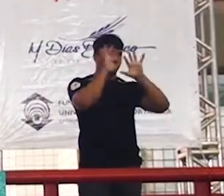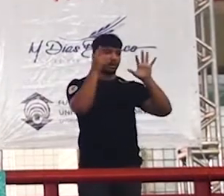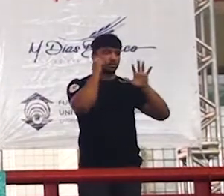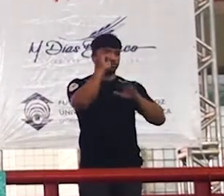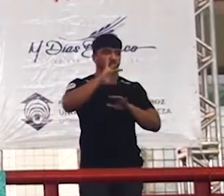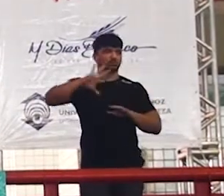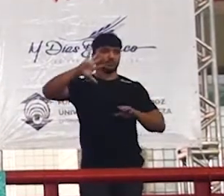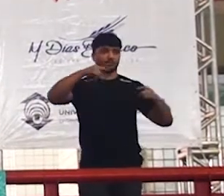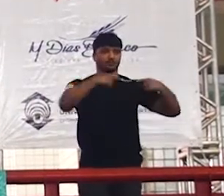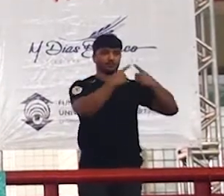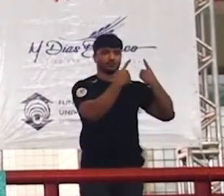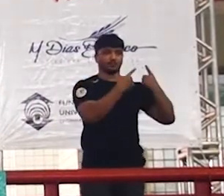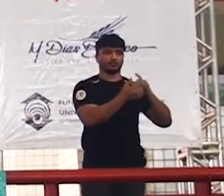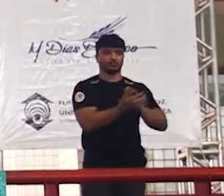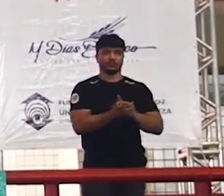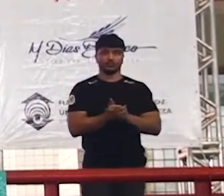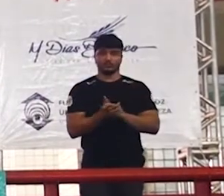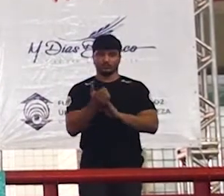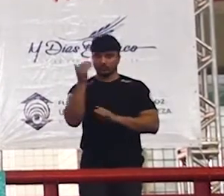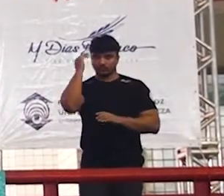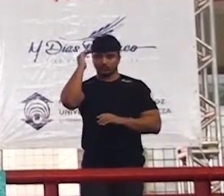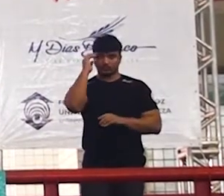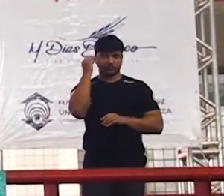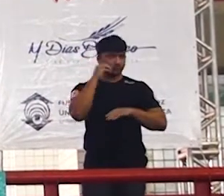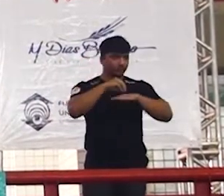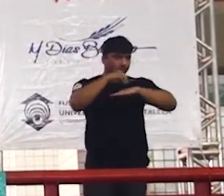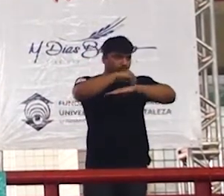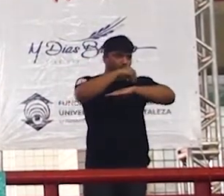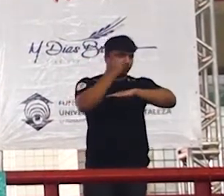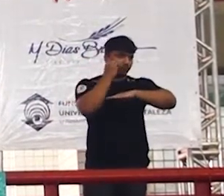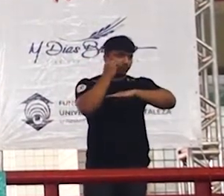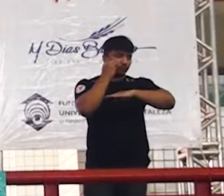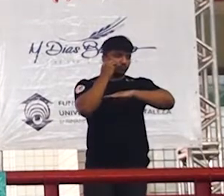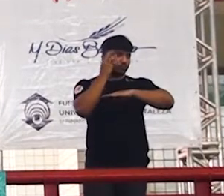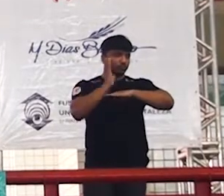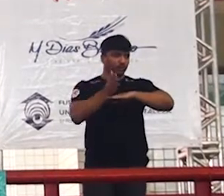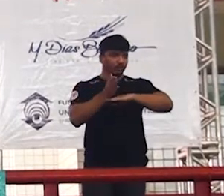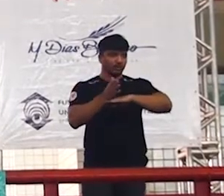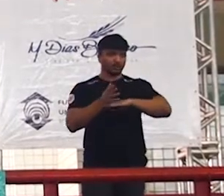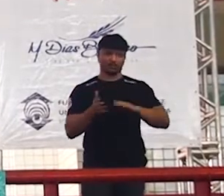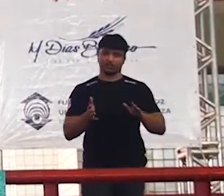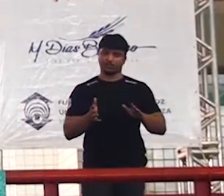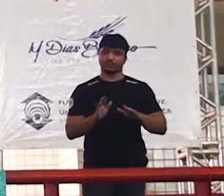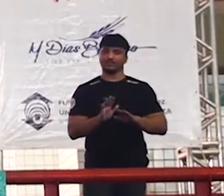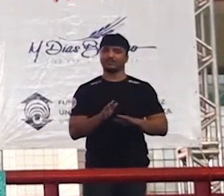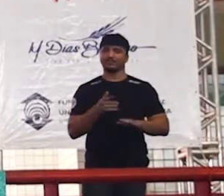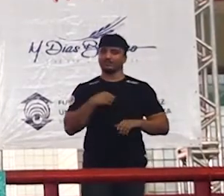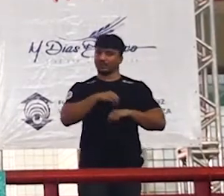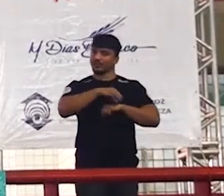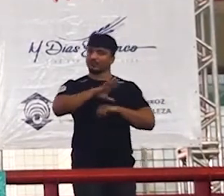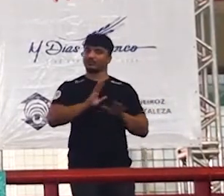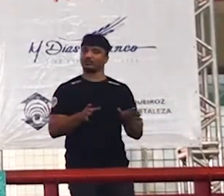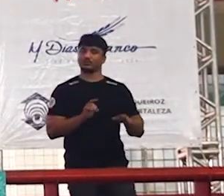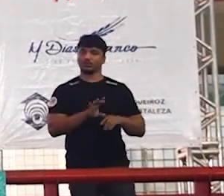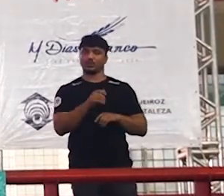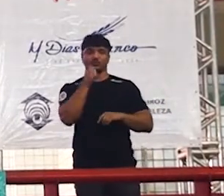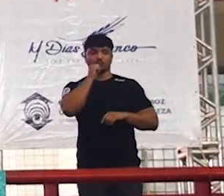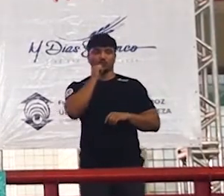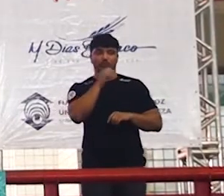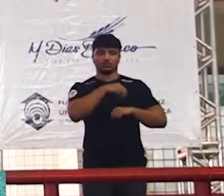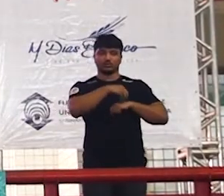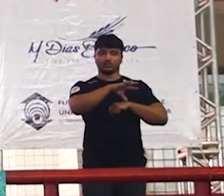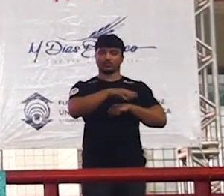Ok? Deu certo para quem beijou o sapo aí? Não, né? Fica o recado aí para as